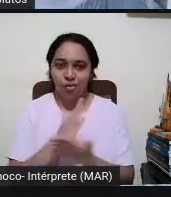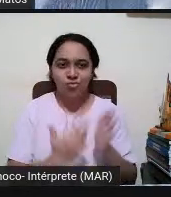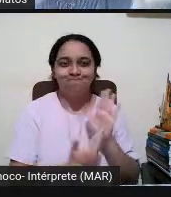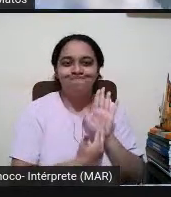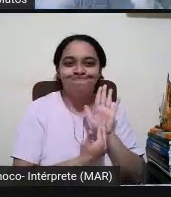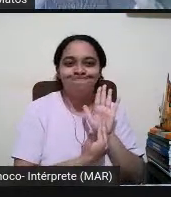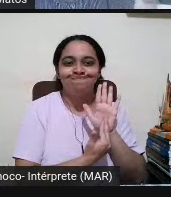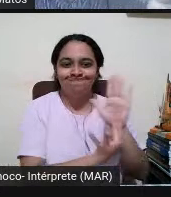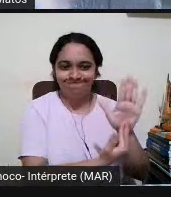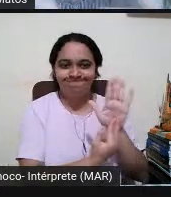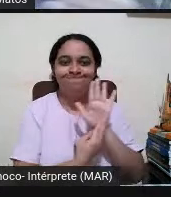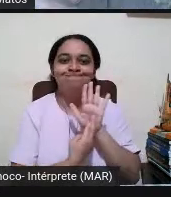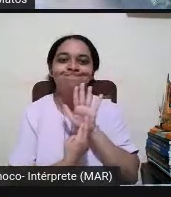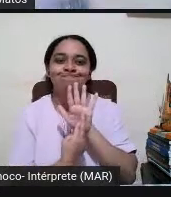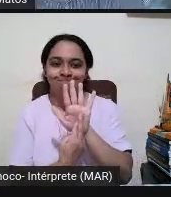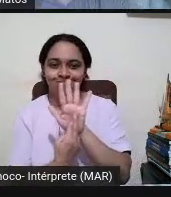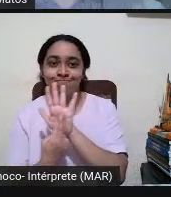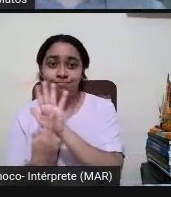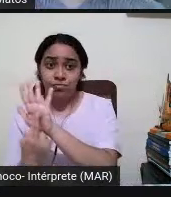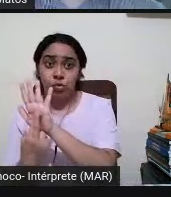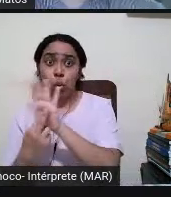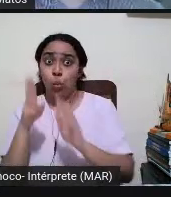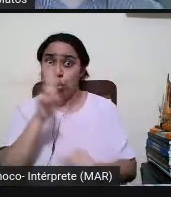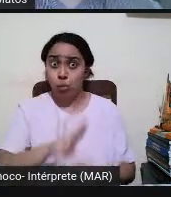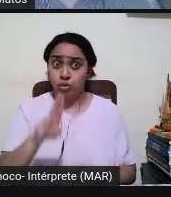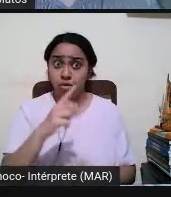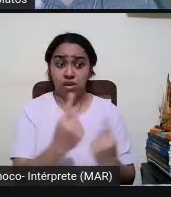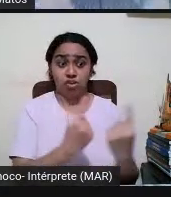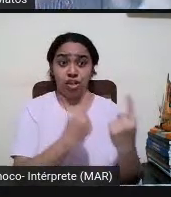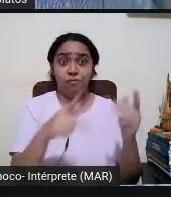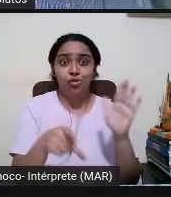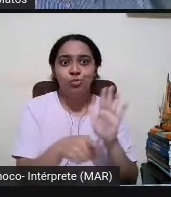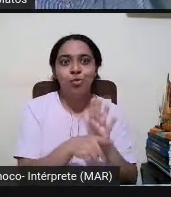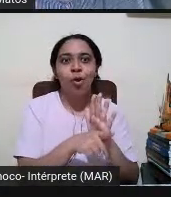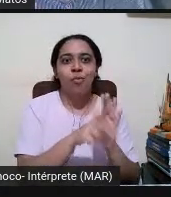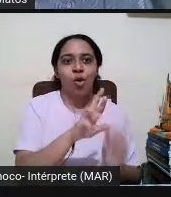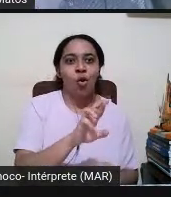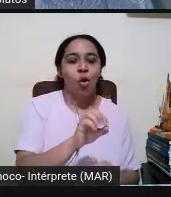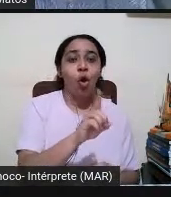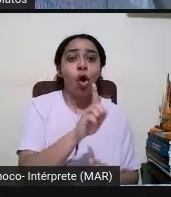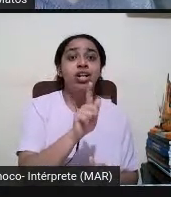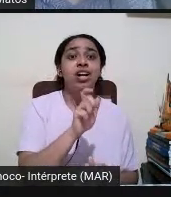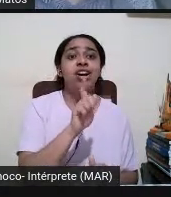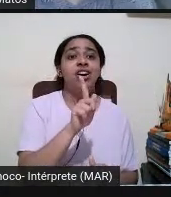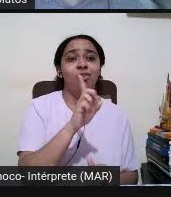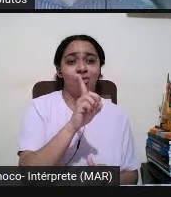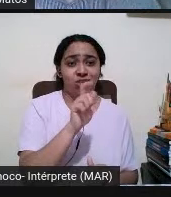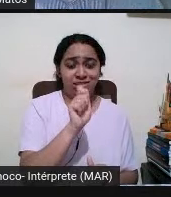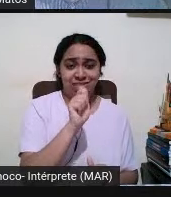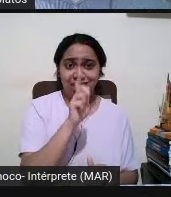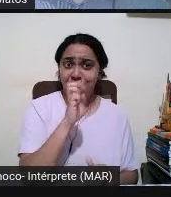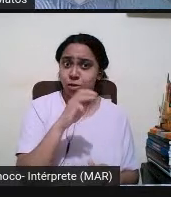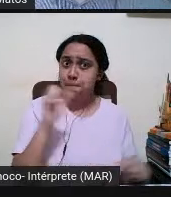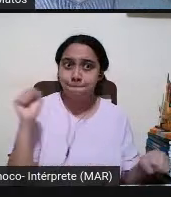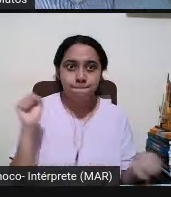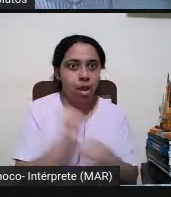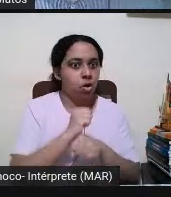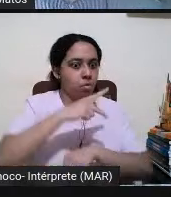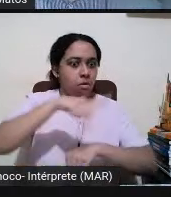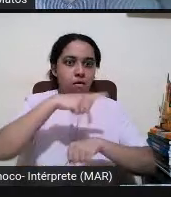de que se utilizavam muito nas estradas de rodagem e que praticamente parou para ir a gente tivesse mais ferrovias